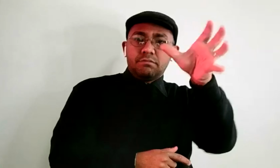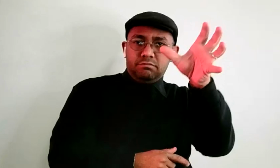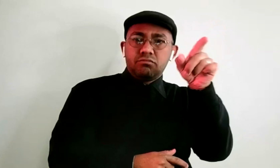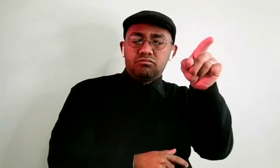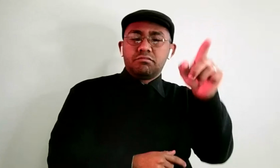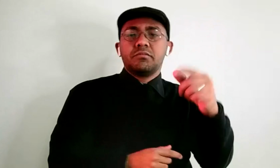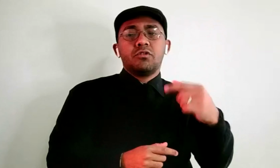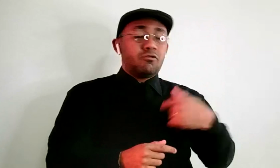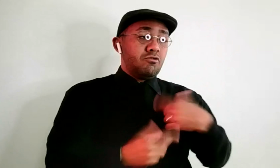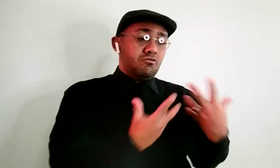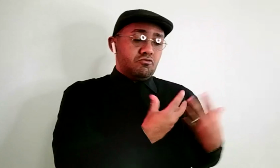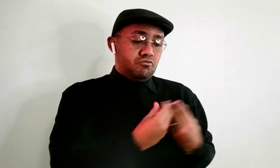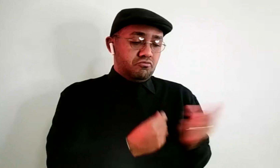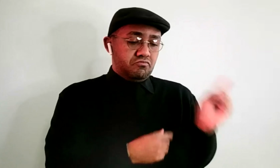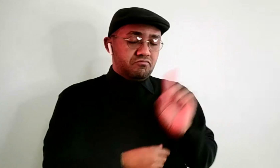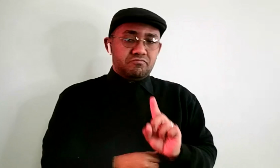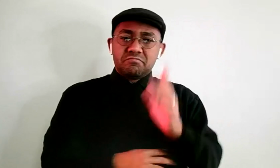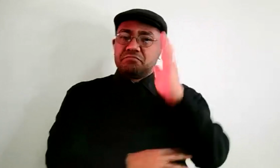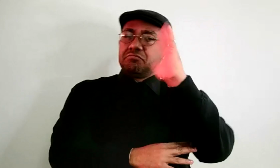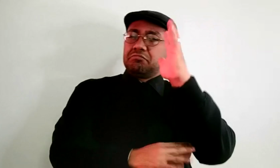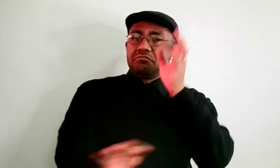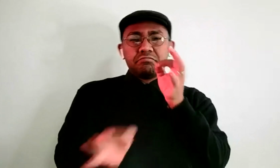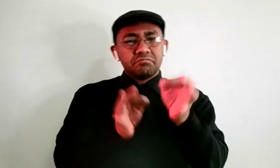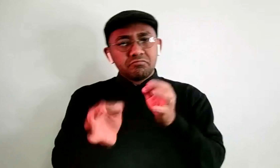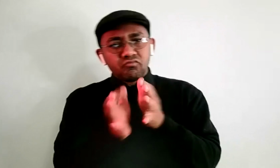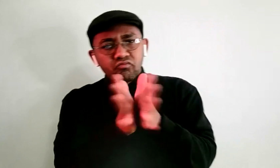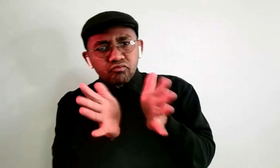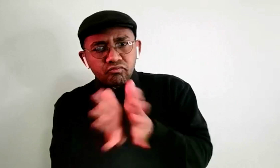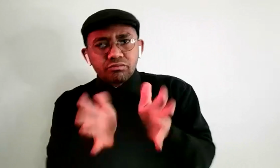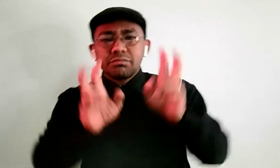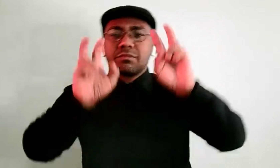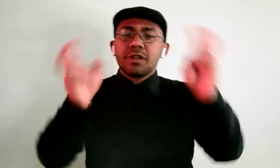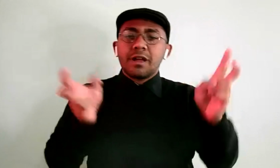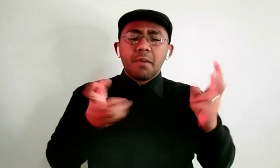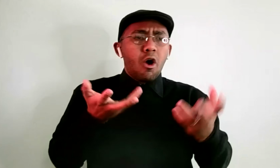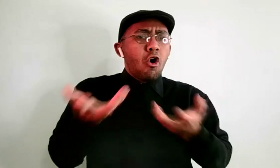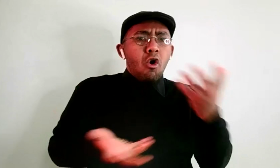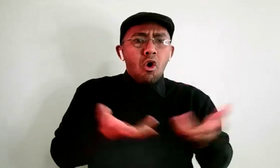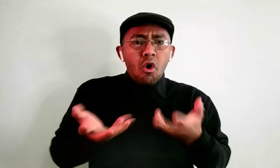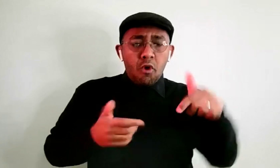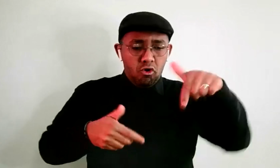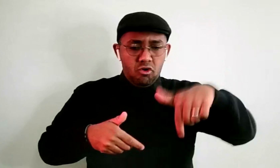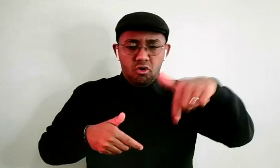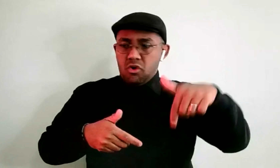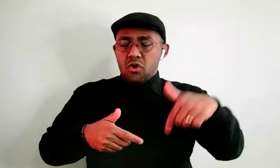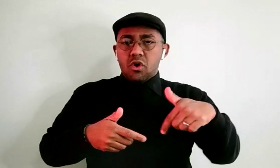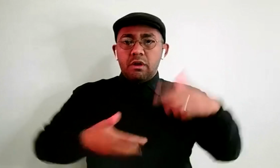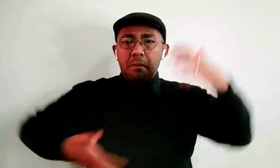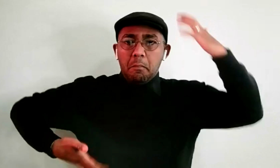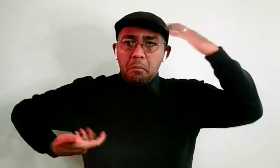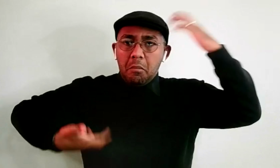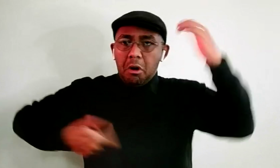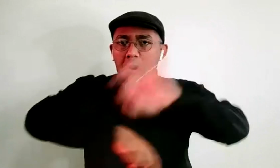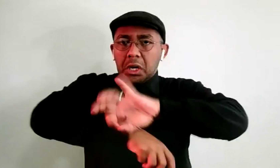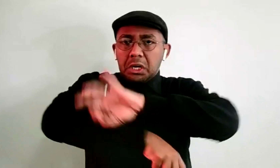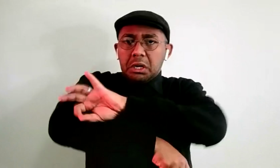todos os meus companheiros para falar um pouco sobre como realizar essas reuniões neste contexto da